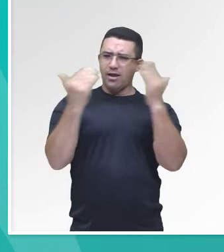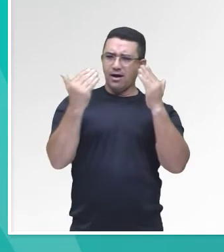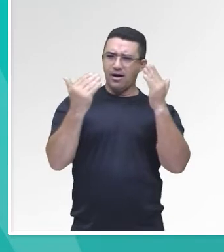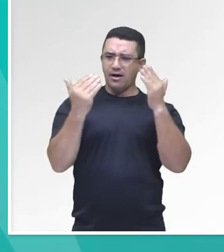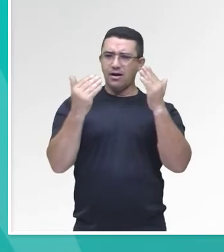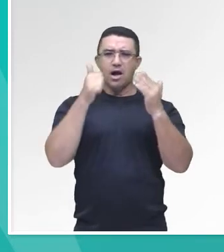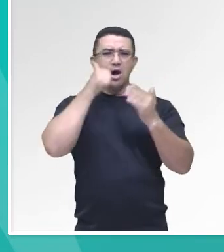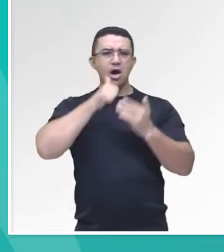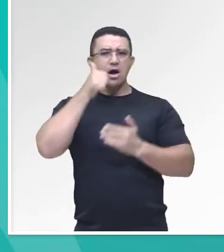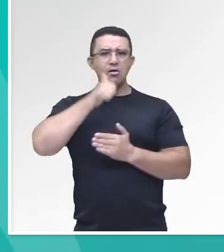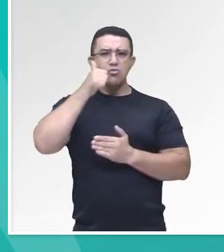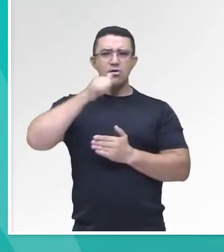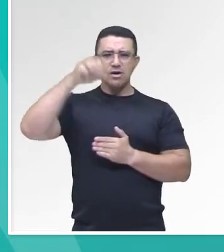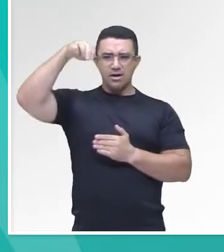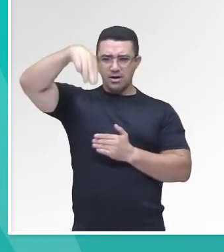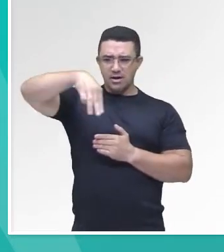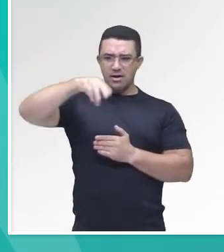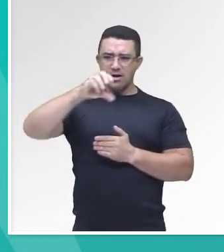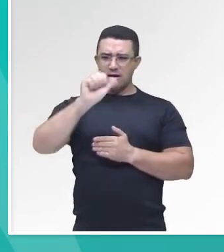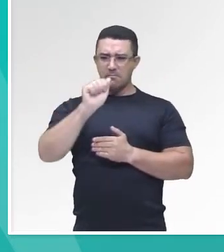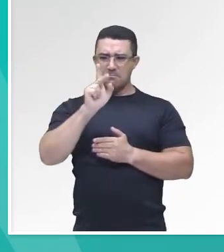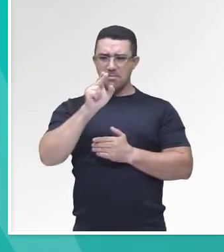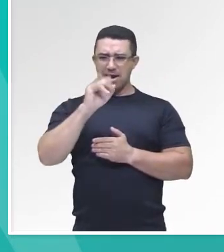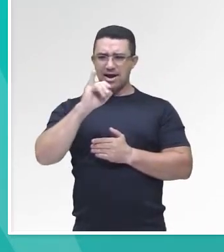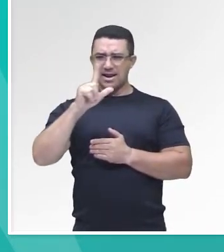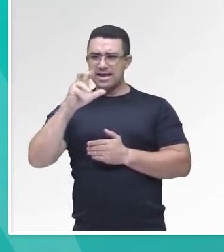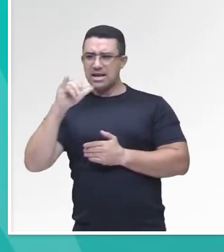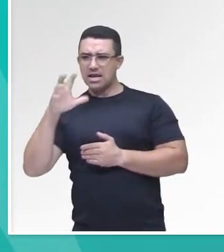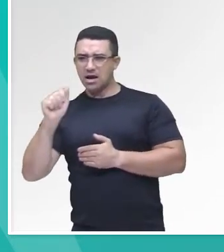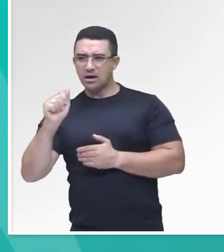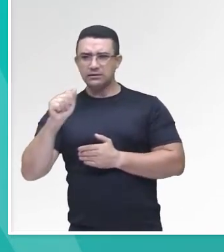É um objeto valioso, né?